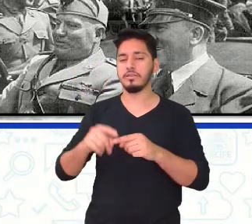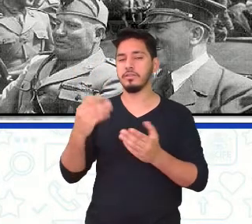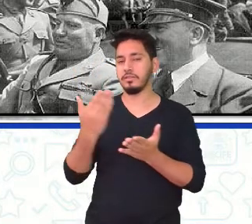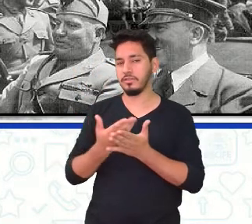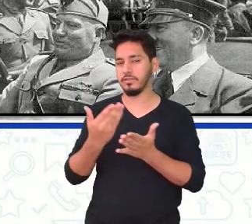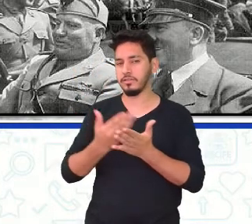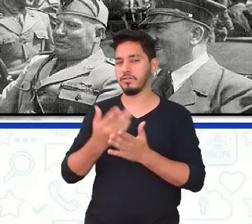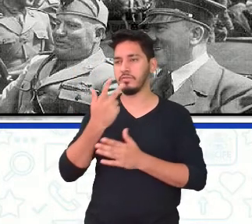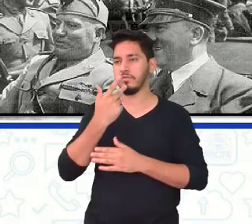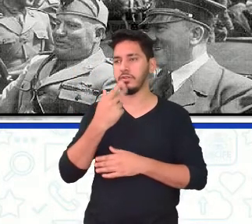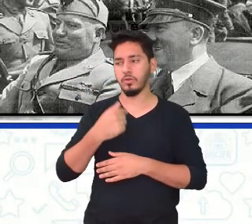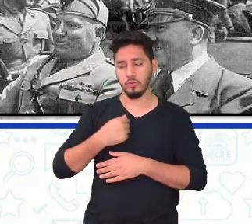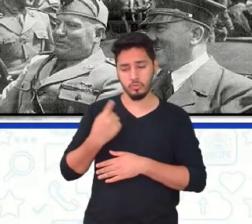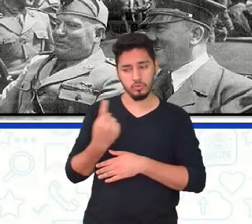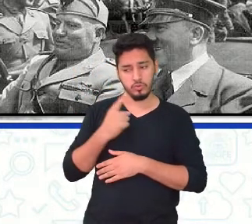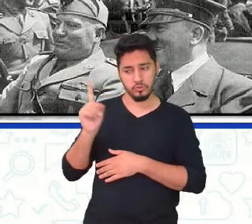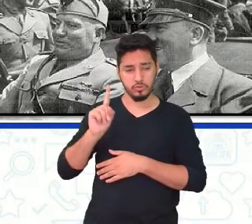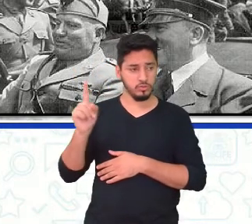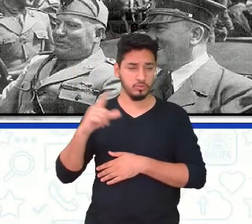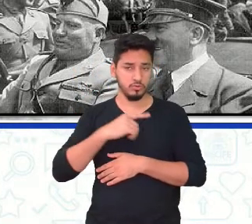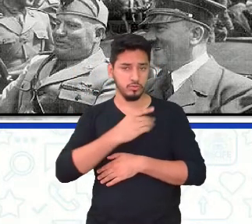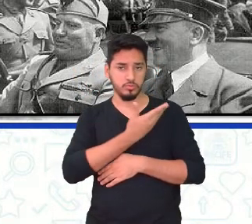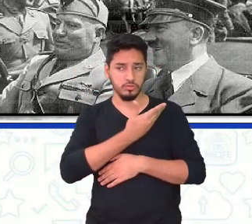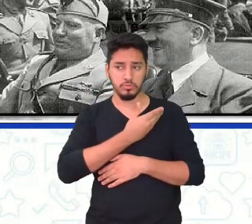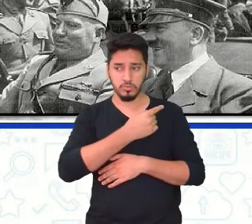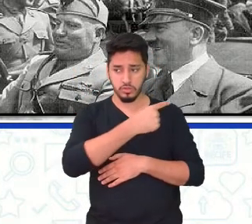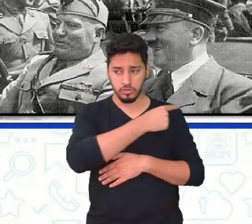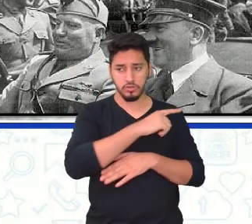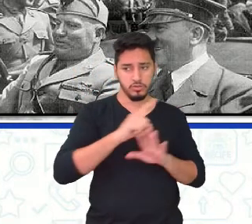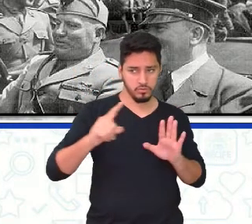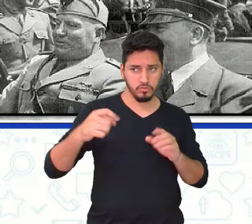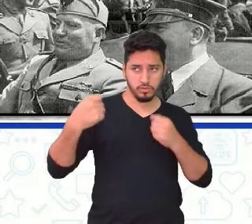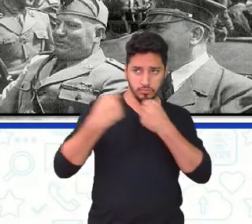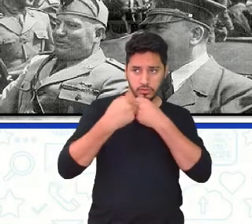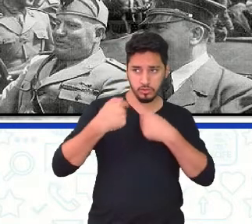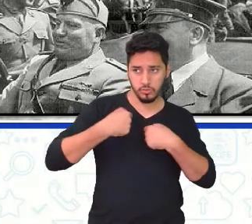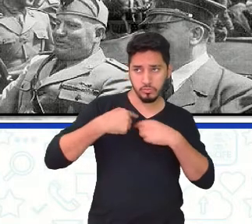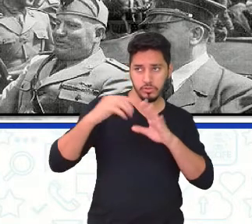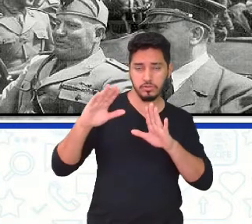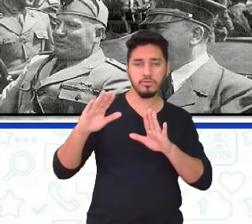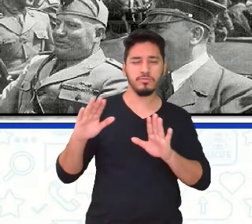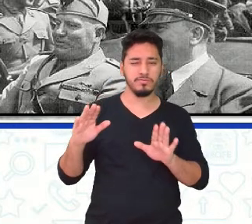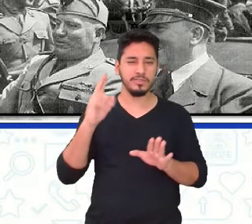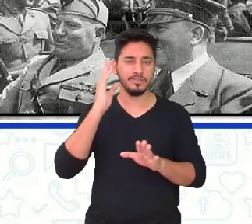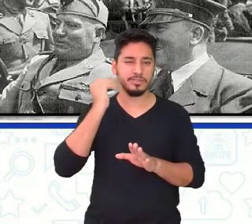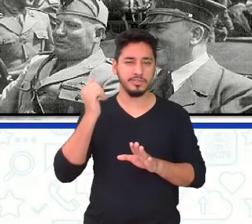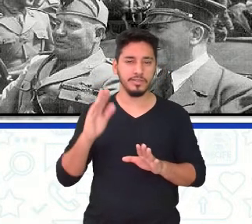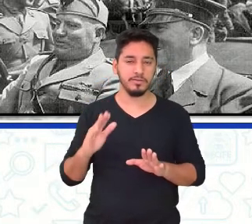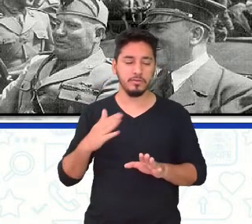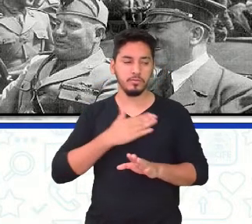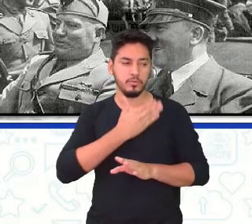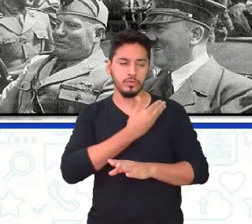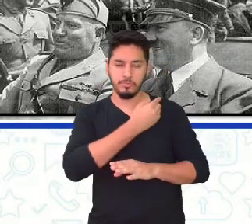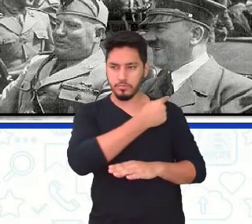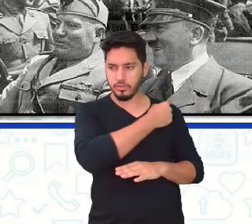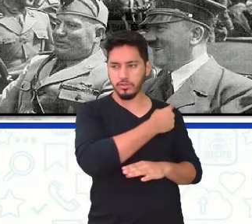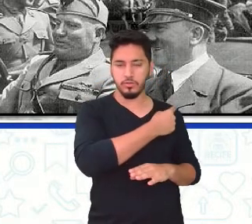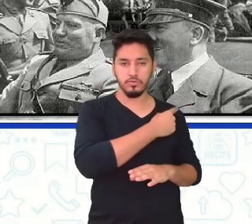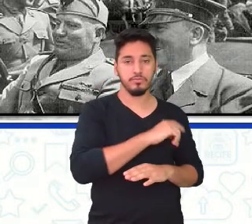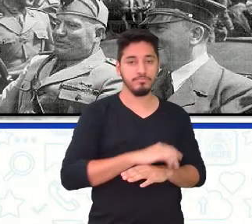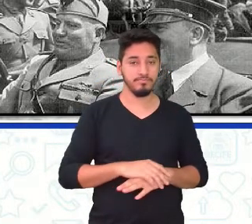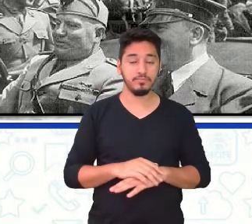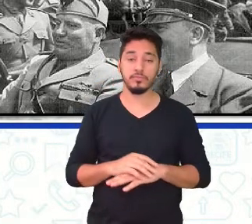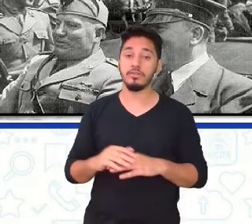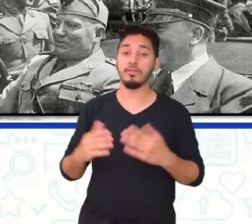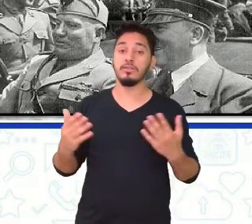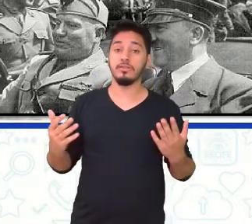aula, eu não estou sozinho, eu estou com os meus parça, certo? Estou com os meus companheiros, né? Então, nesse